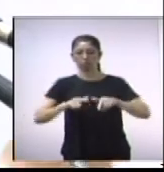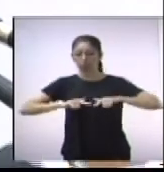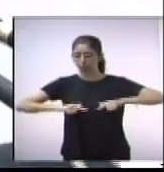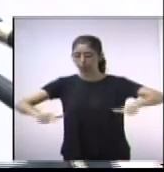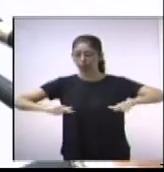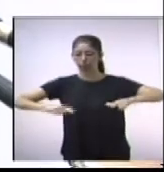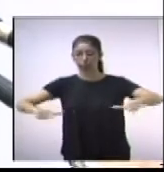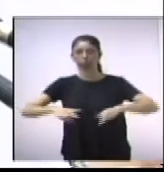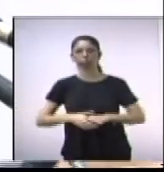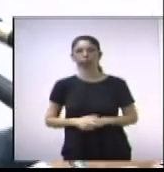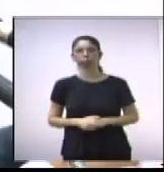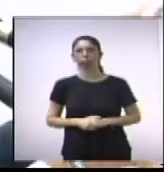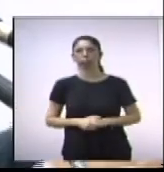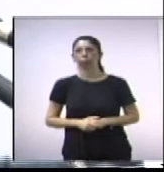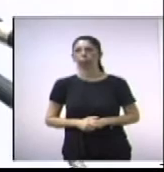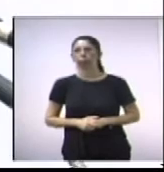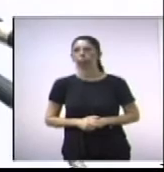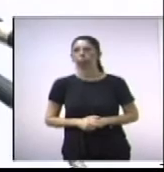cidade.